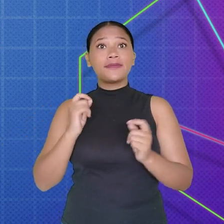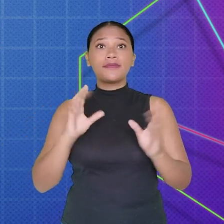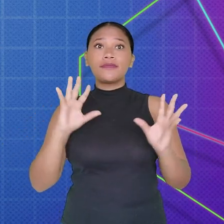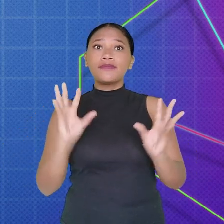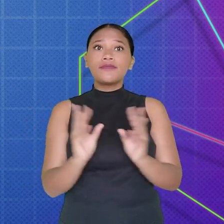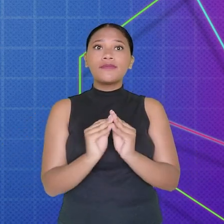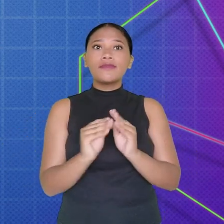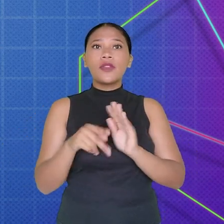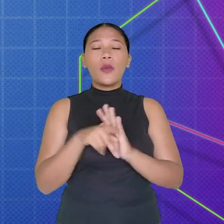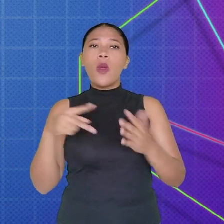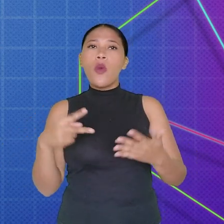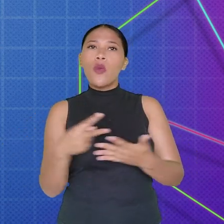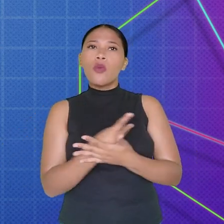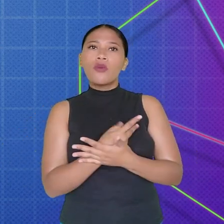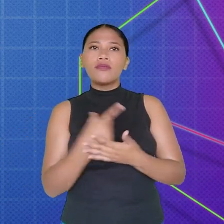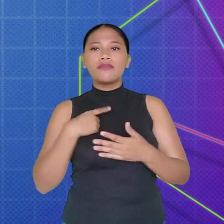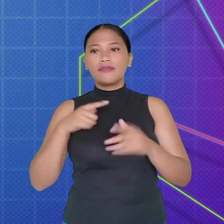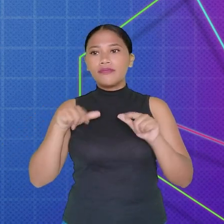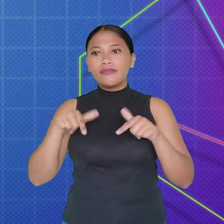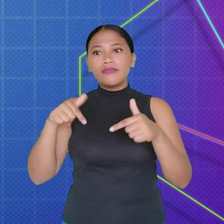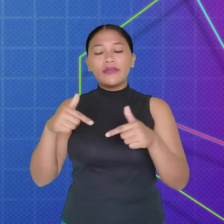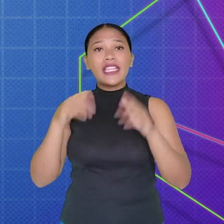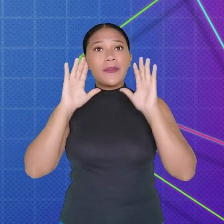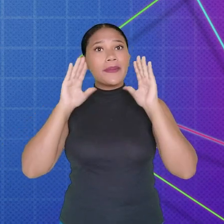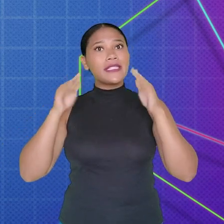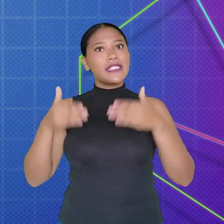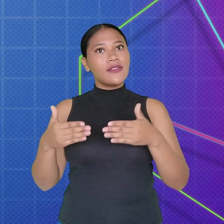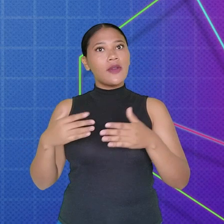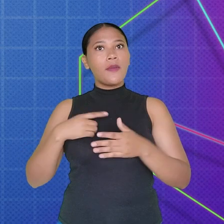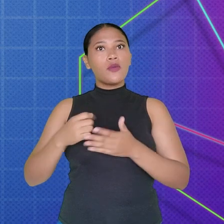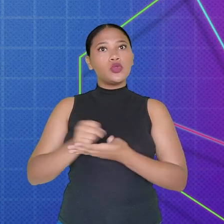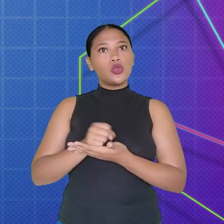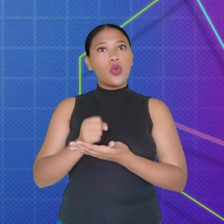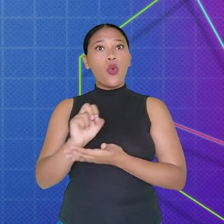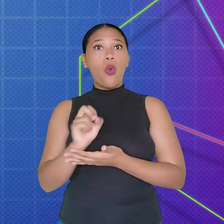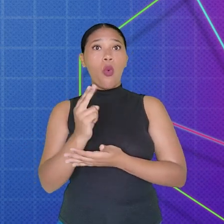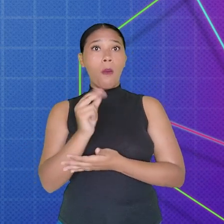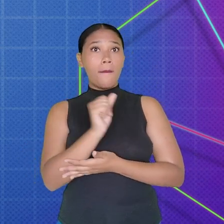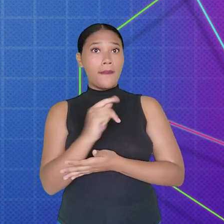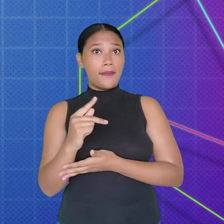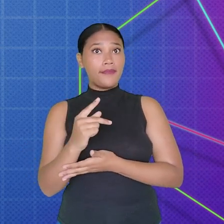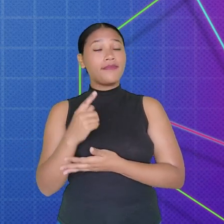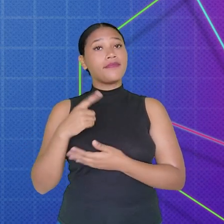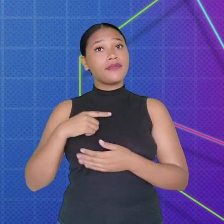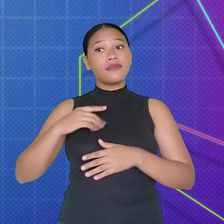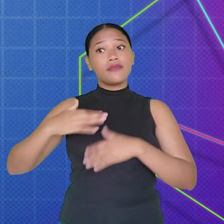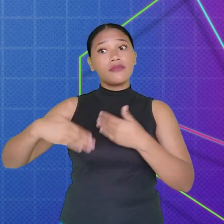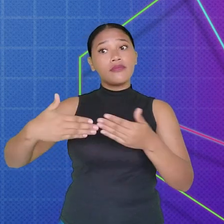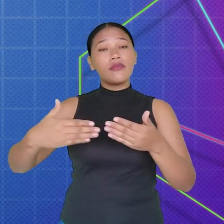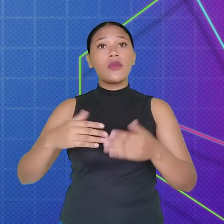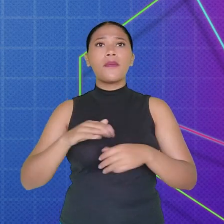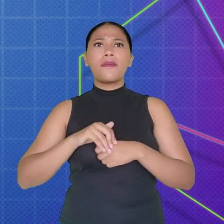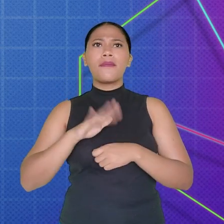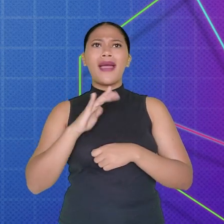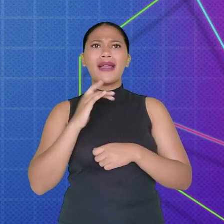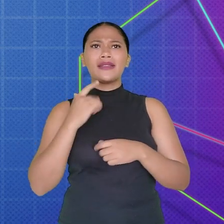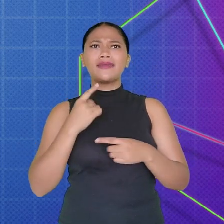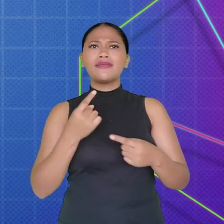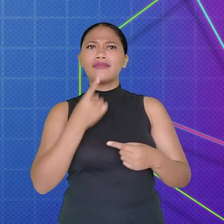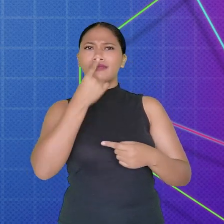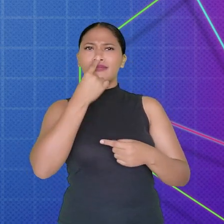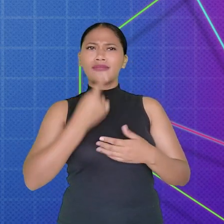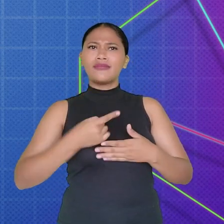baseia em definir eventos e condições para acionar ações específicas no jogo ou aplicativo, tornando o desenvolvimento muito